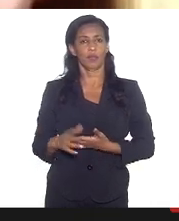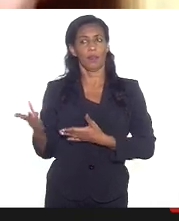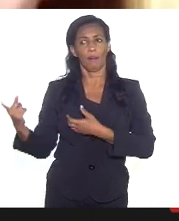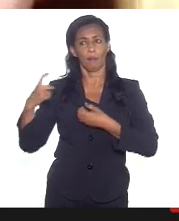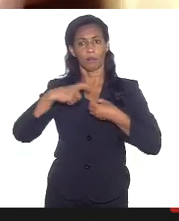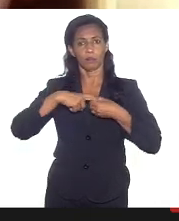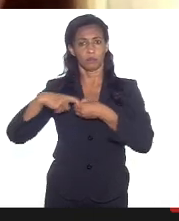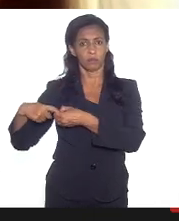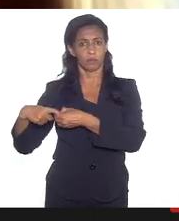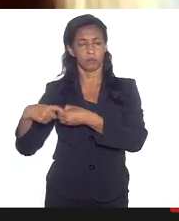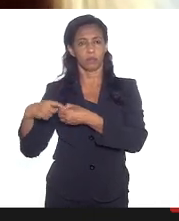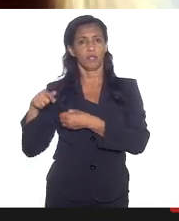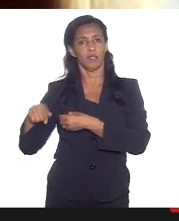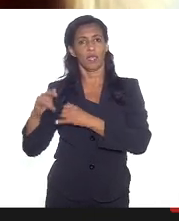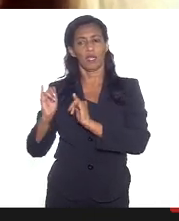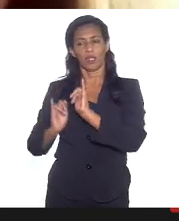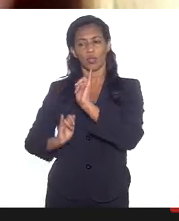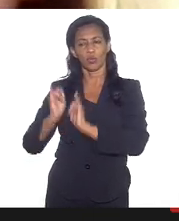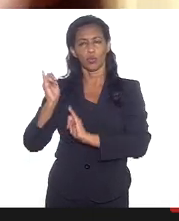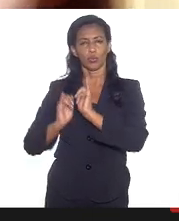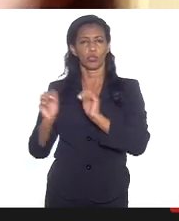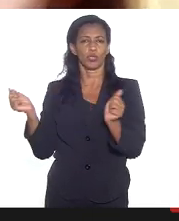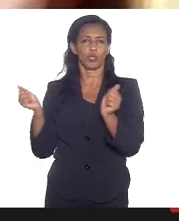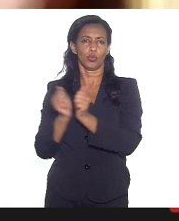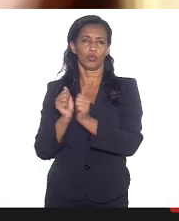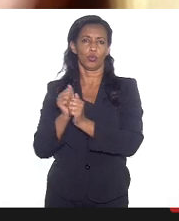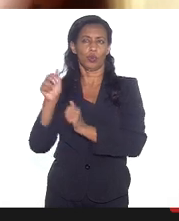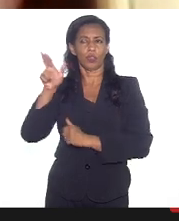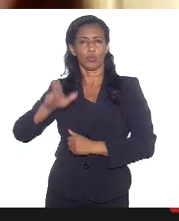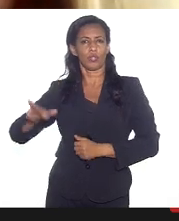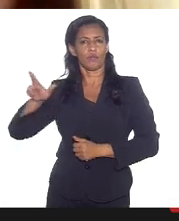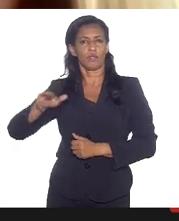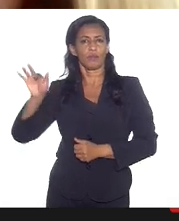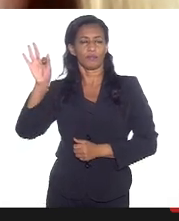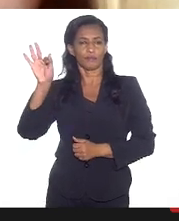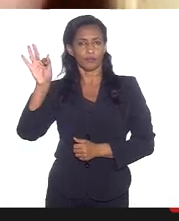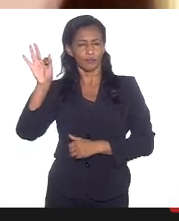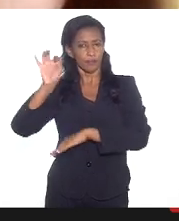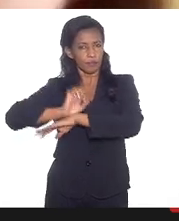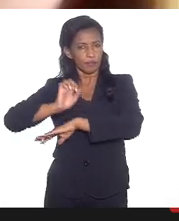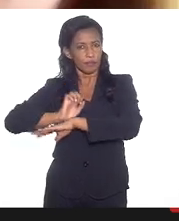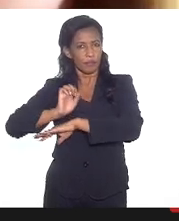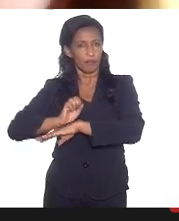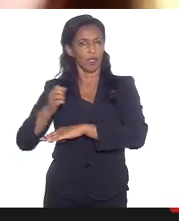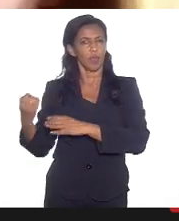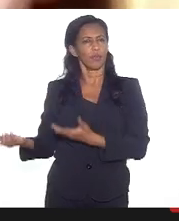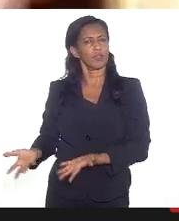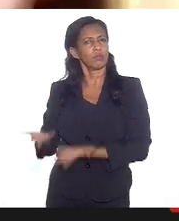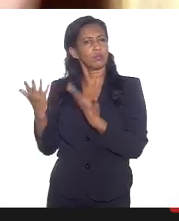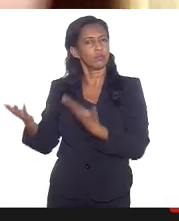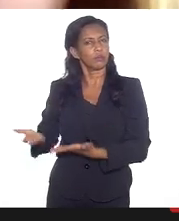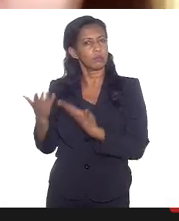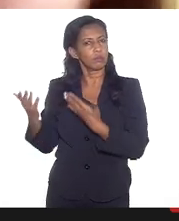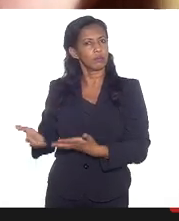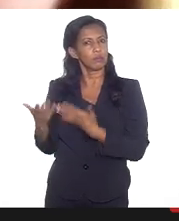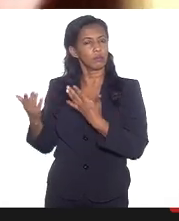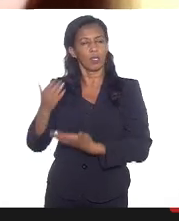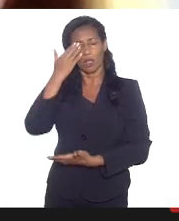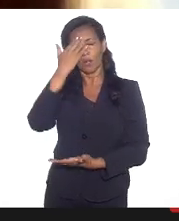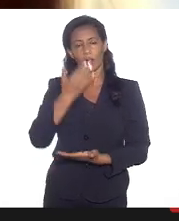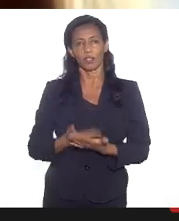parcerias, né, da indústria com as universidades estaduais fossem bastante estimuladas, porque eu creio